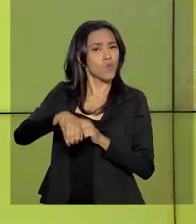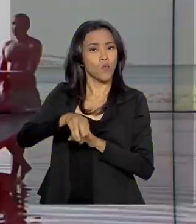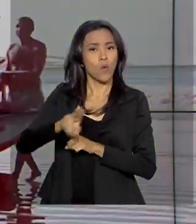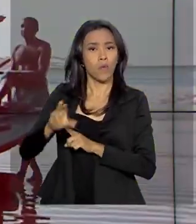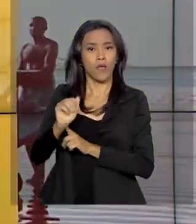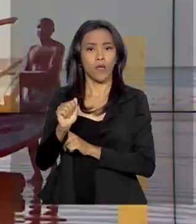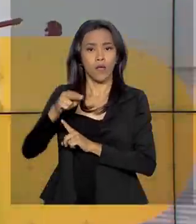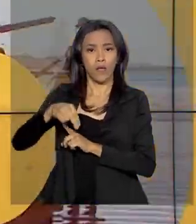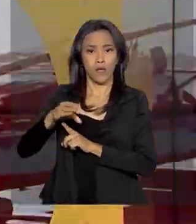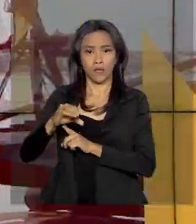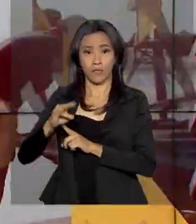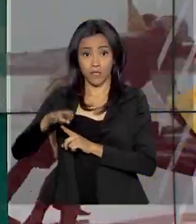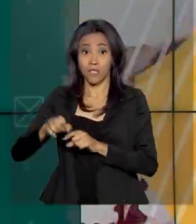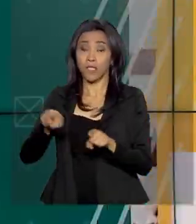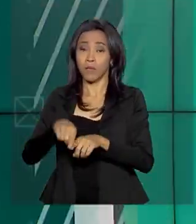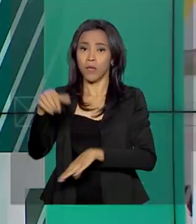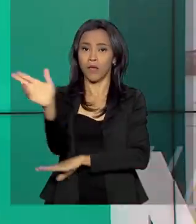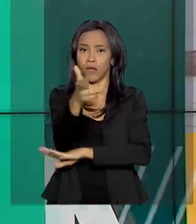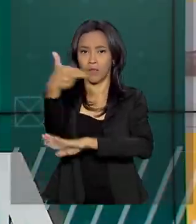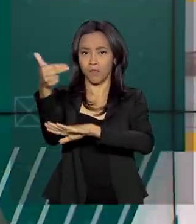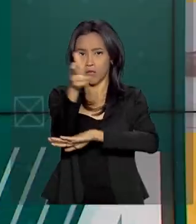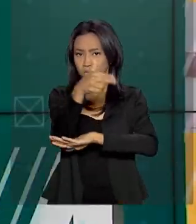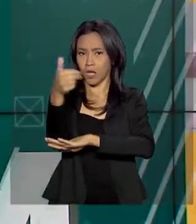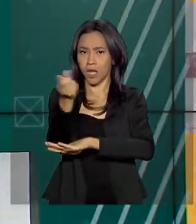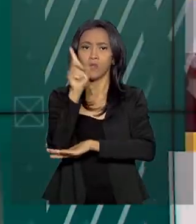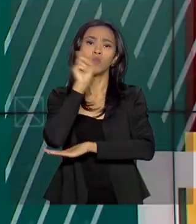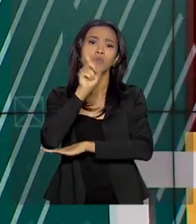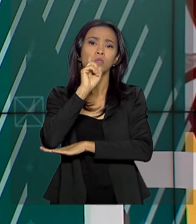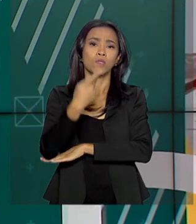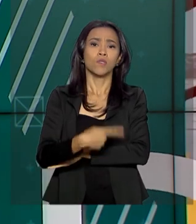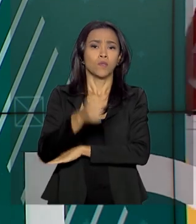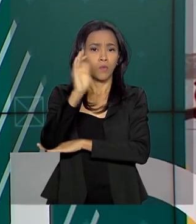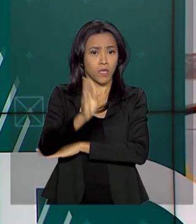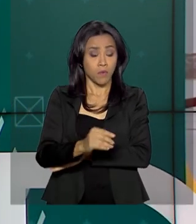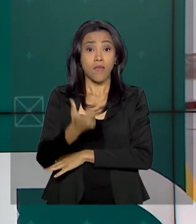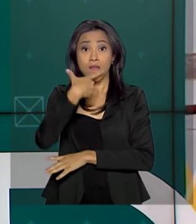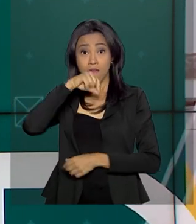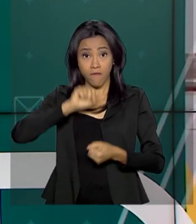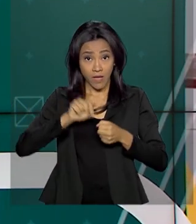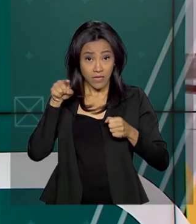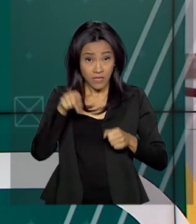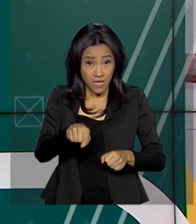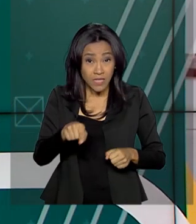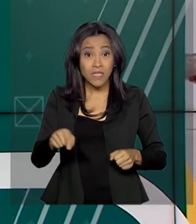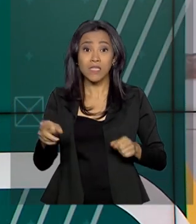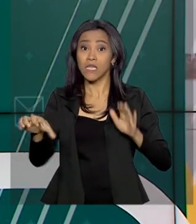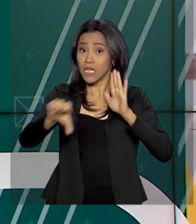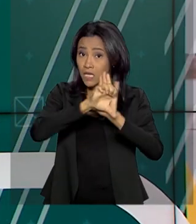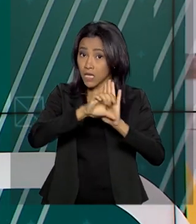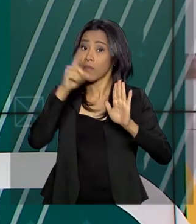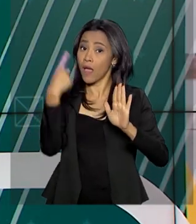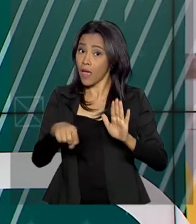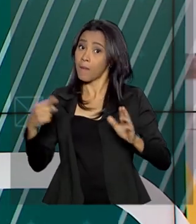da Embaixada dos Estados Unidos no Brasil. Aqui no país, a pena para quem pratica esse crime é de prisão e multa.